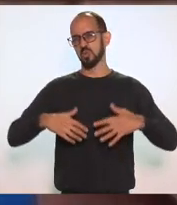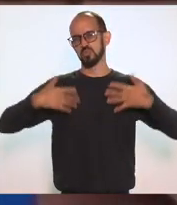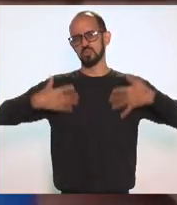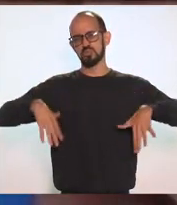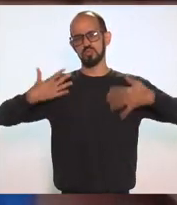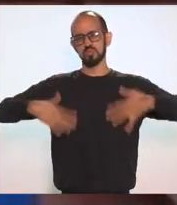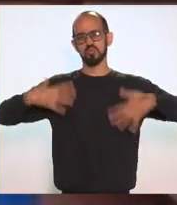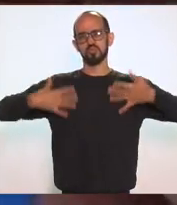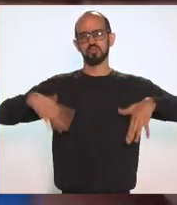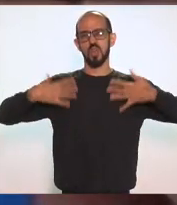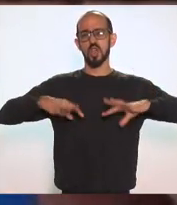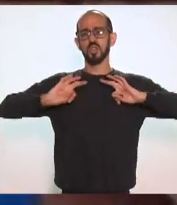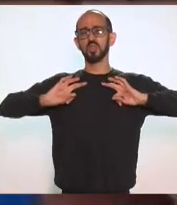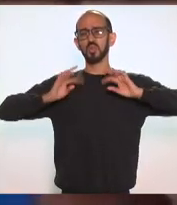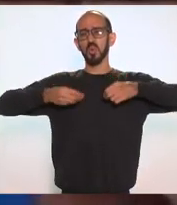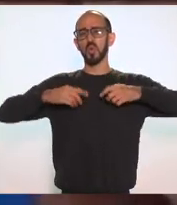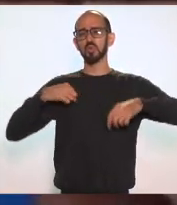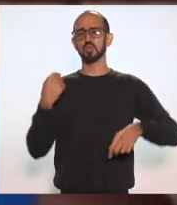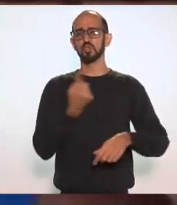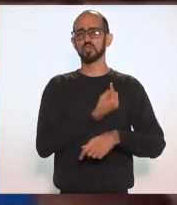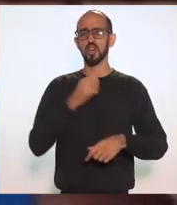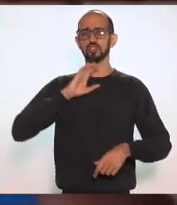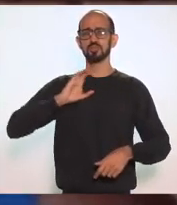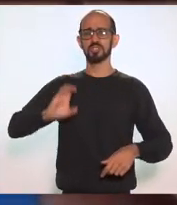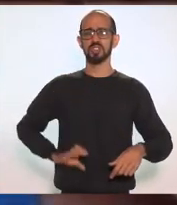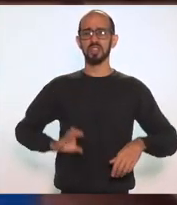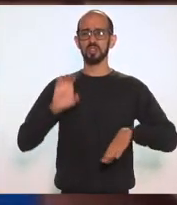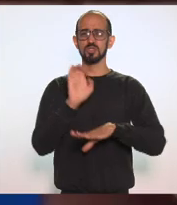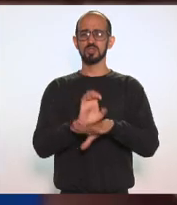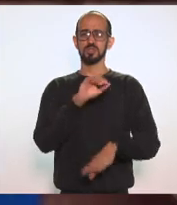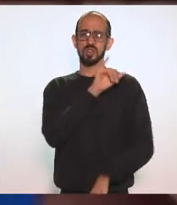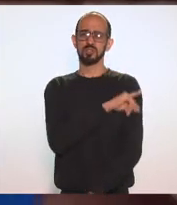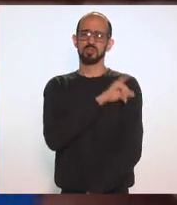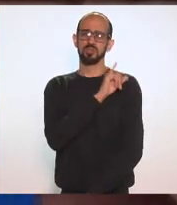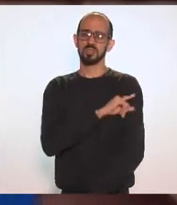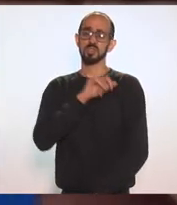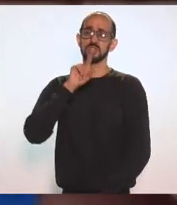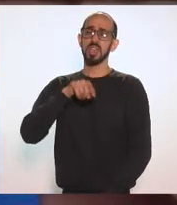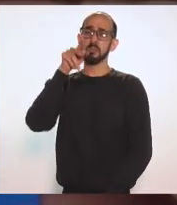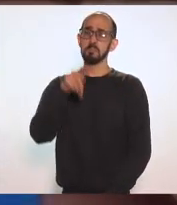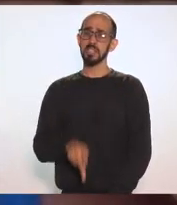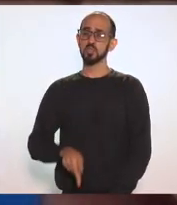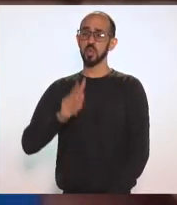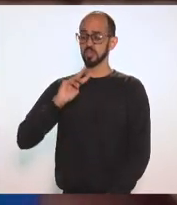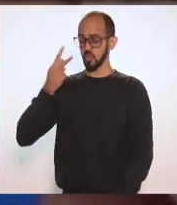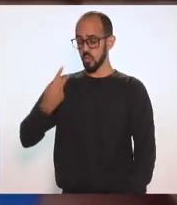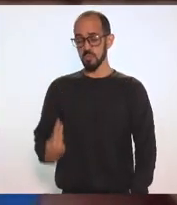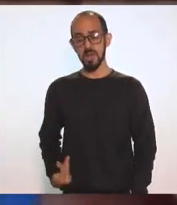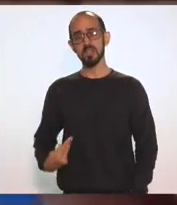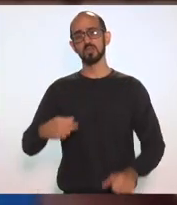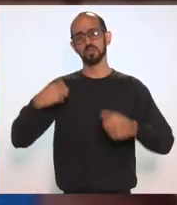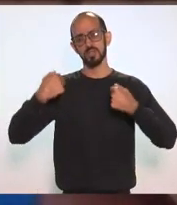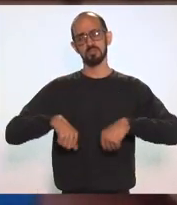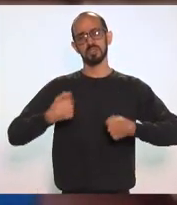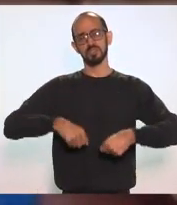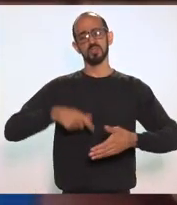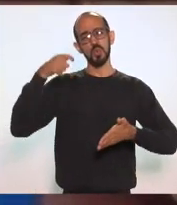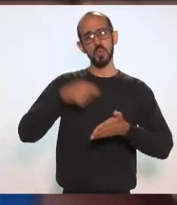todos cidadãos e cidadãs desse Estado e pessoas humanas que precisam